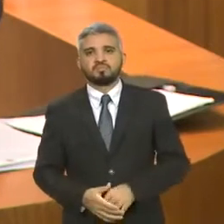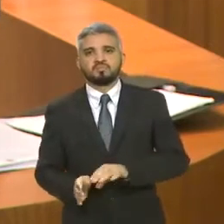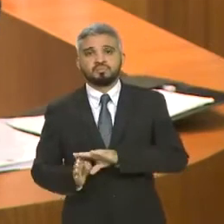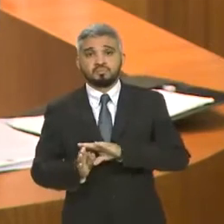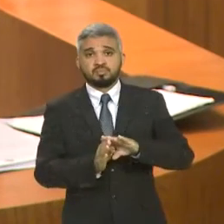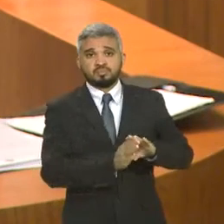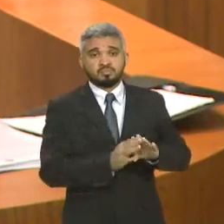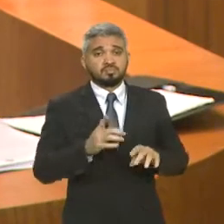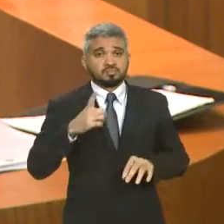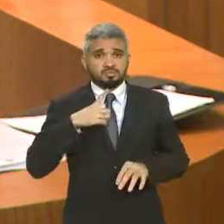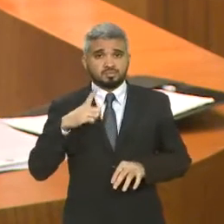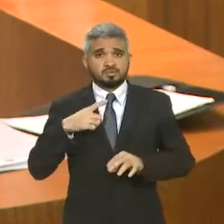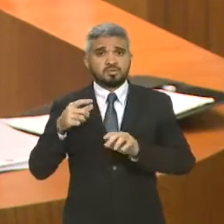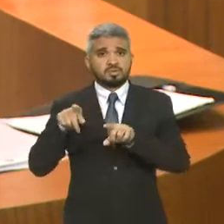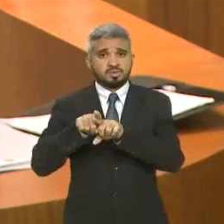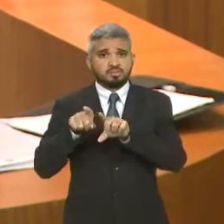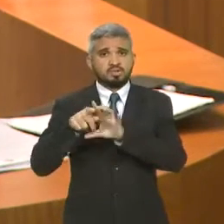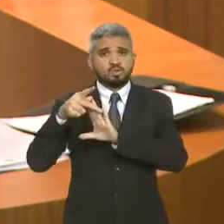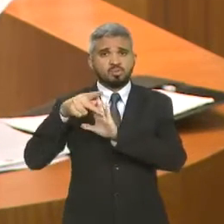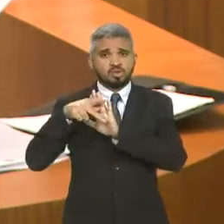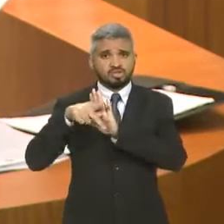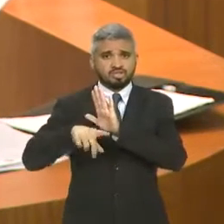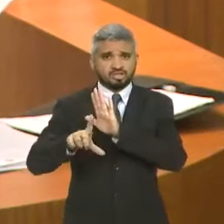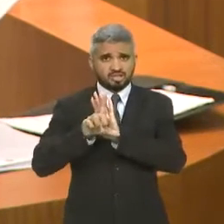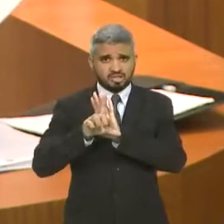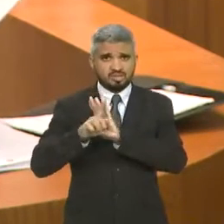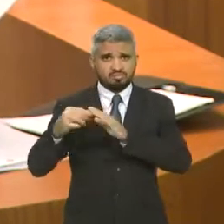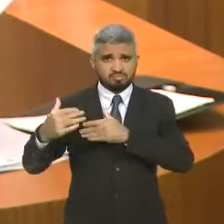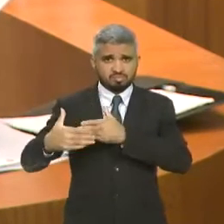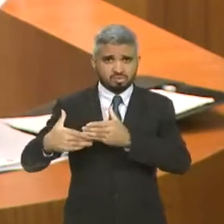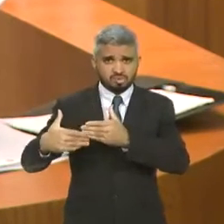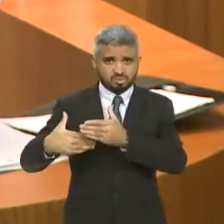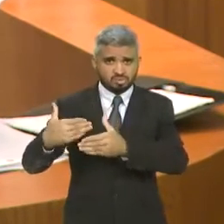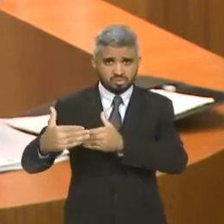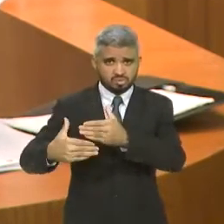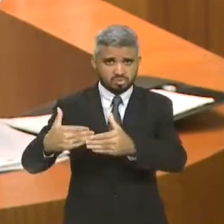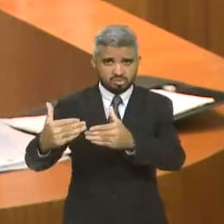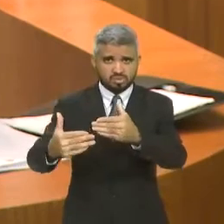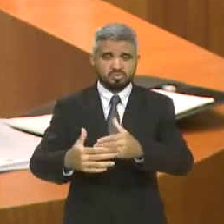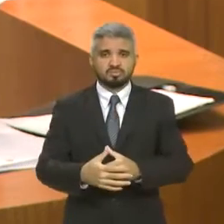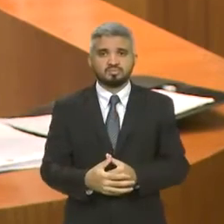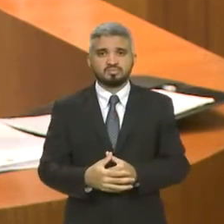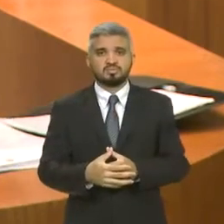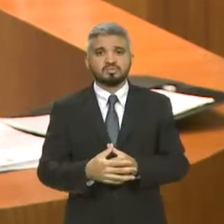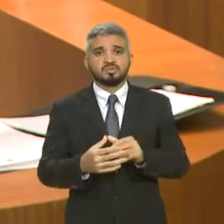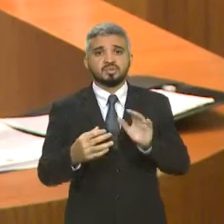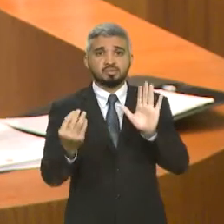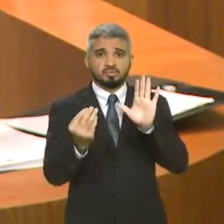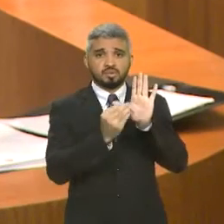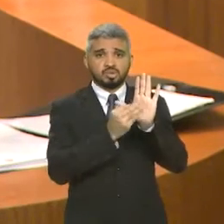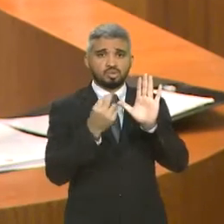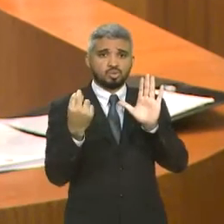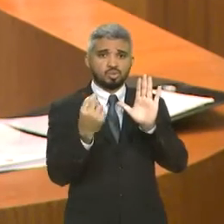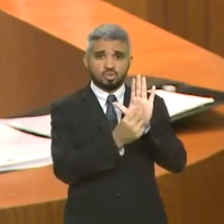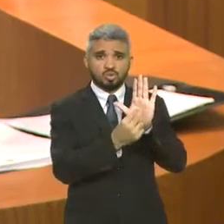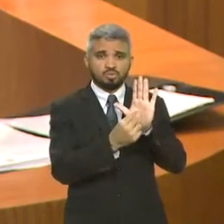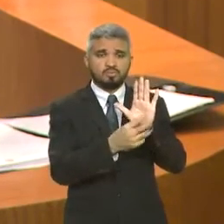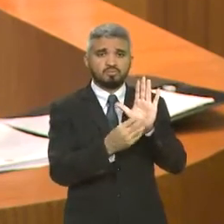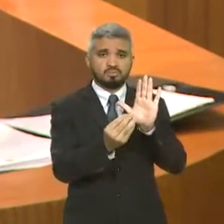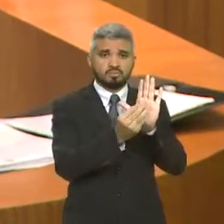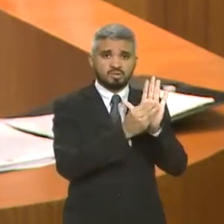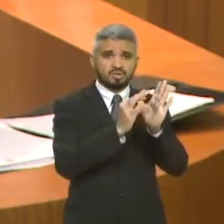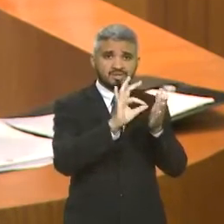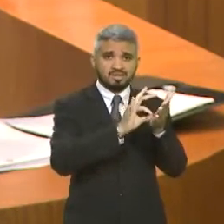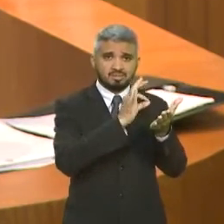praças e oficiais, nós tenhamos, além do nome, da identificação do policial, o critério bem